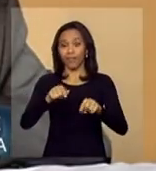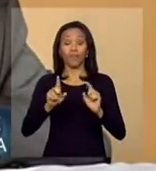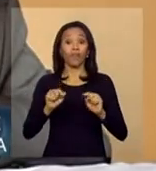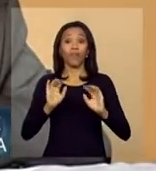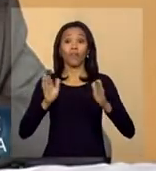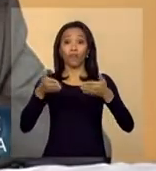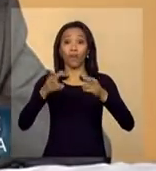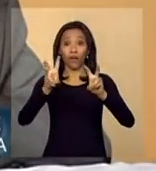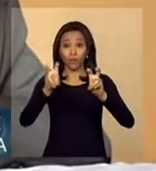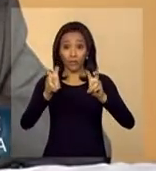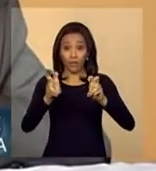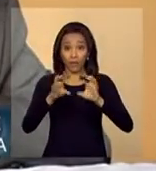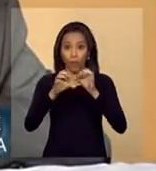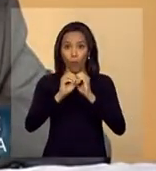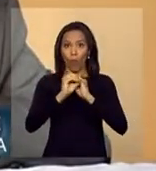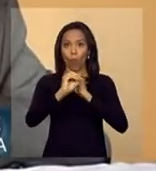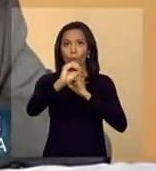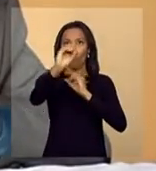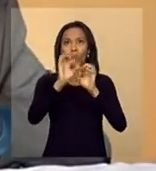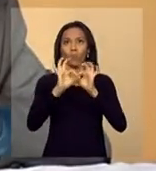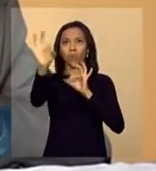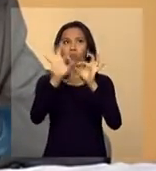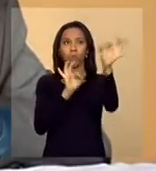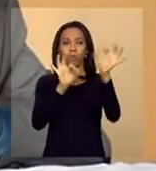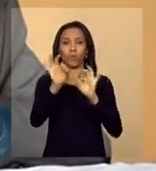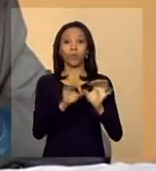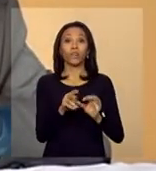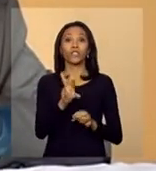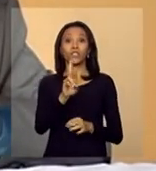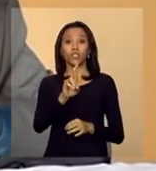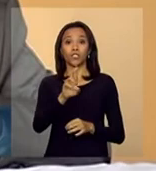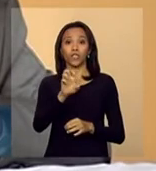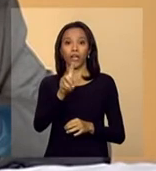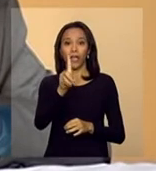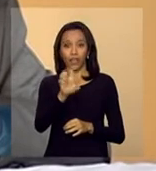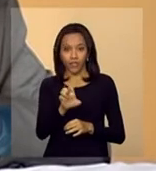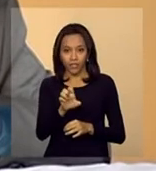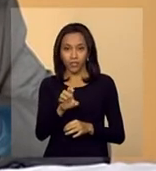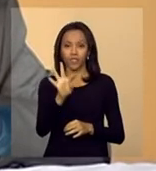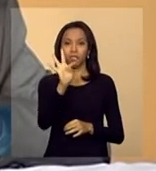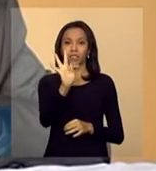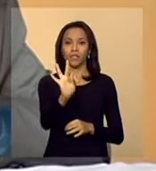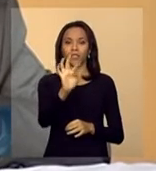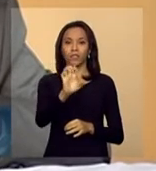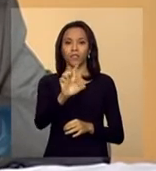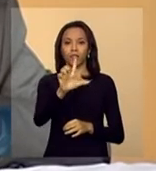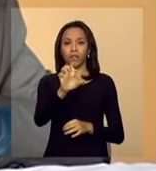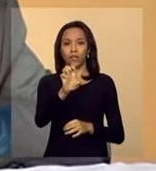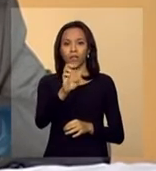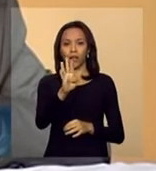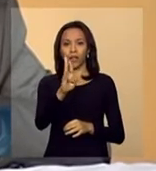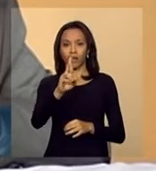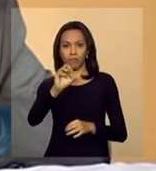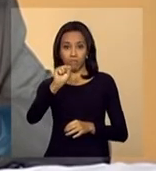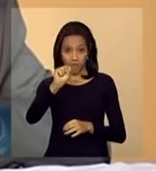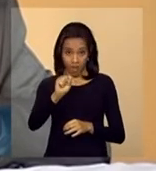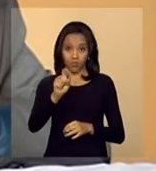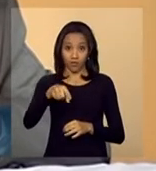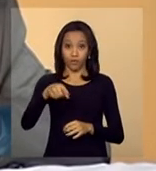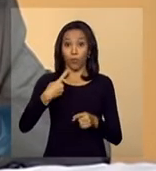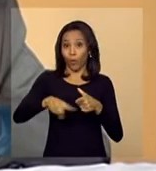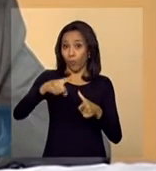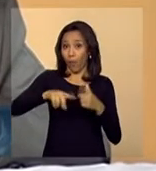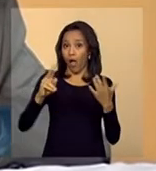relativas a problemas de rede da Telebrás. Nós tínhamos pedido a todos os comitês